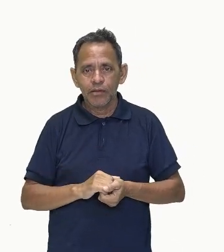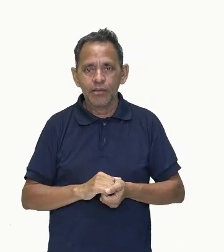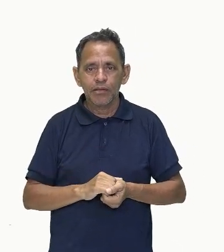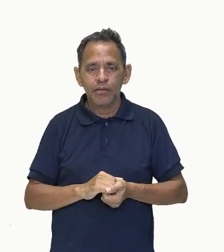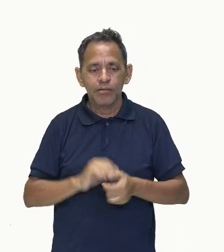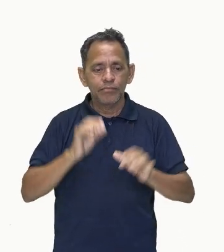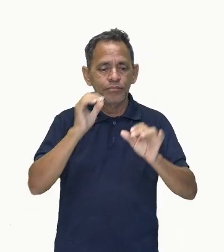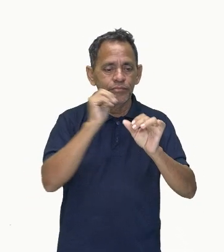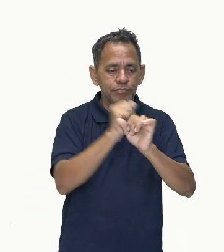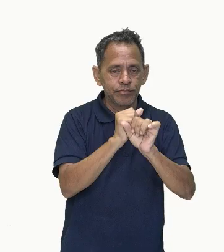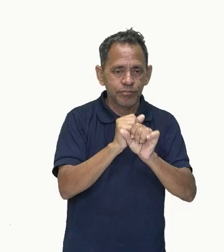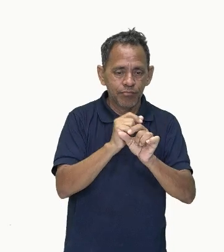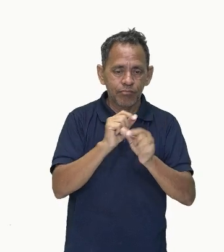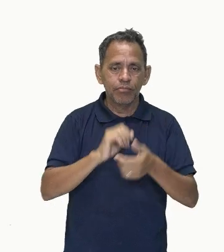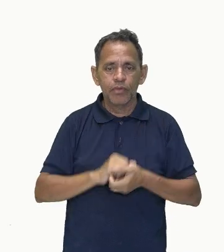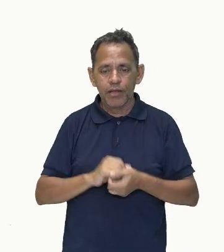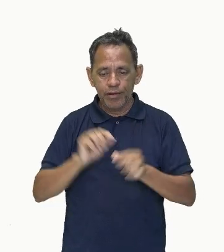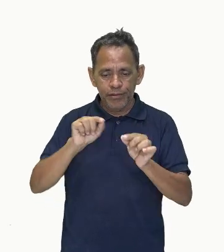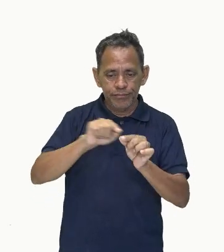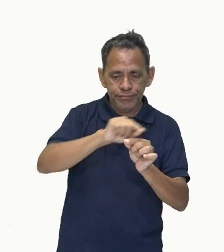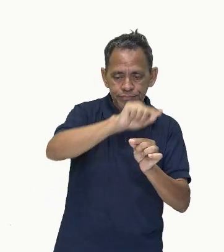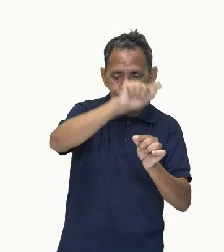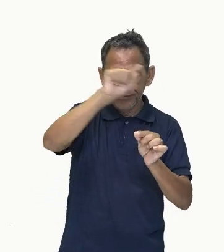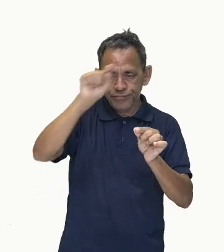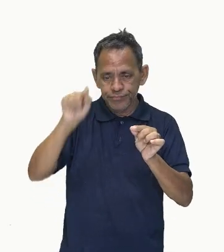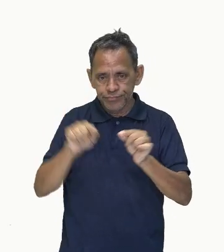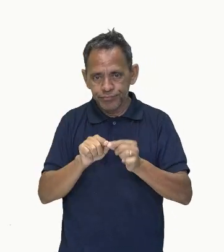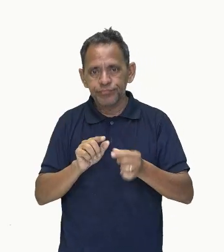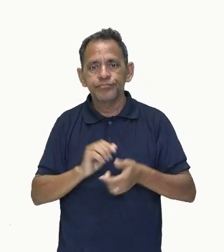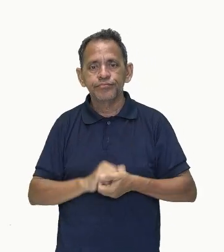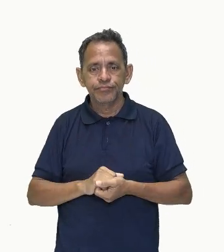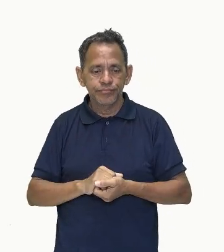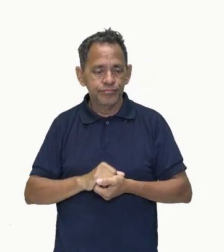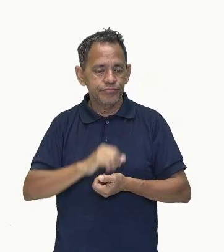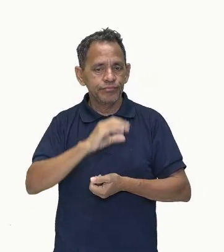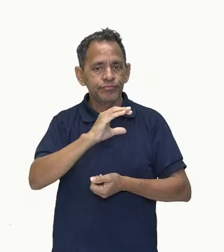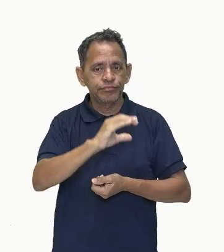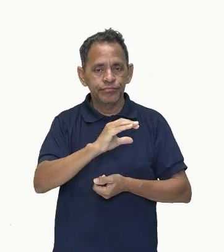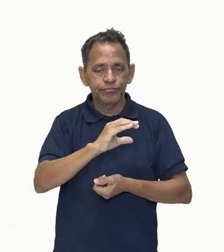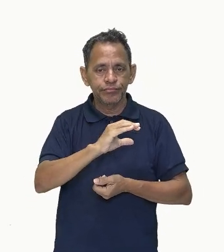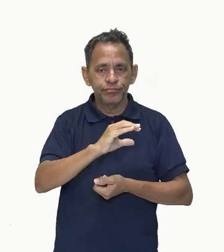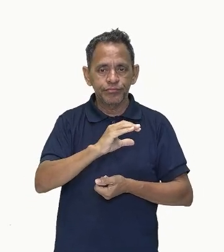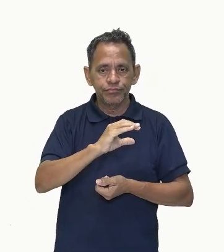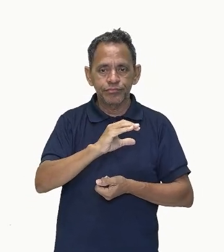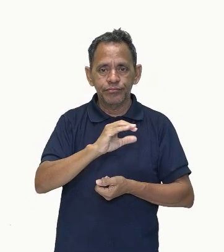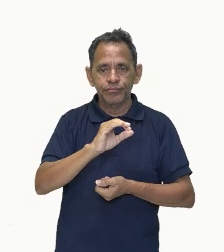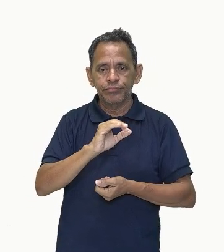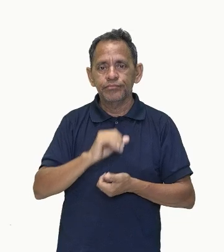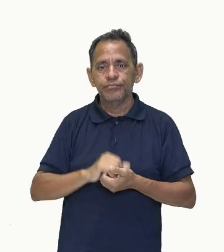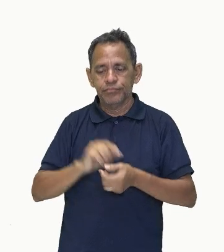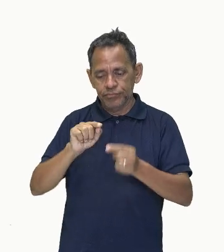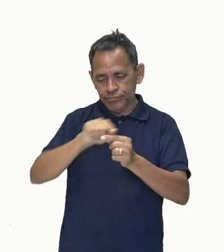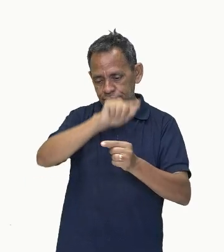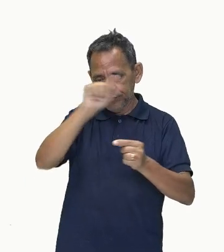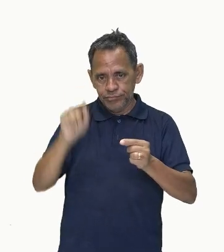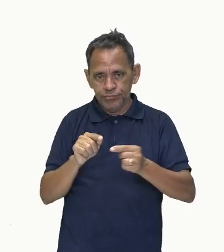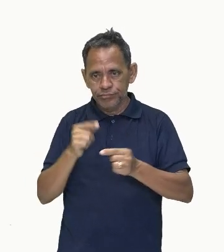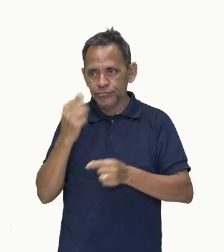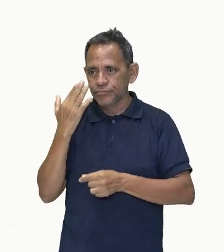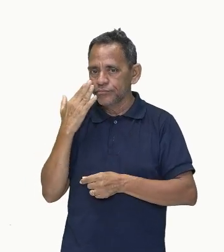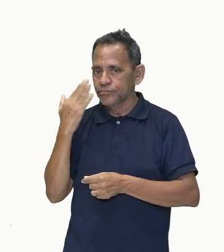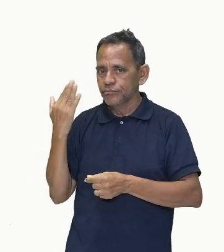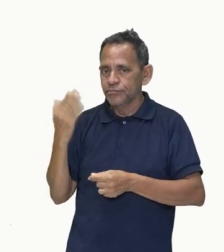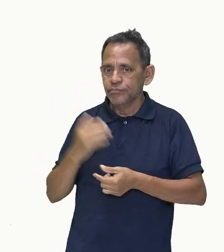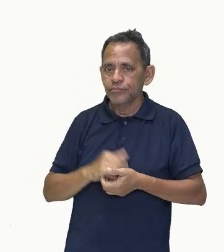calcule o comprimento da circunferência a seguir, tá? Essa aqui, gente, eu não vou nem resolver para